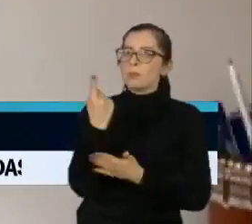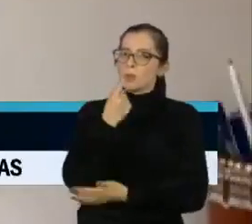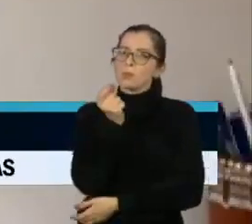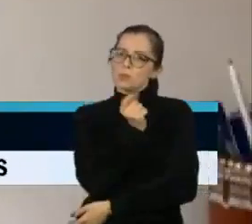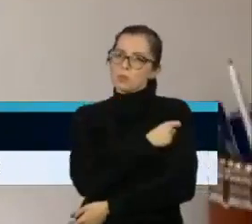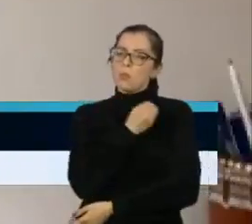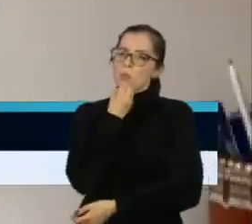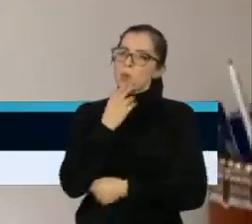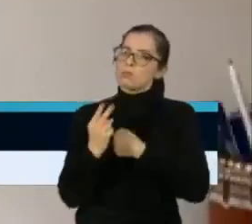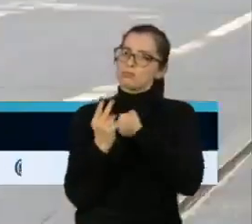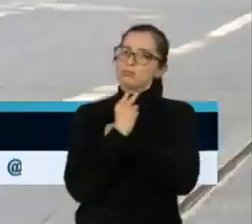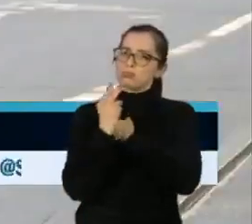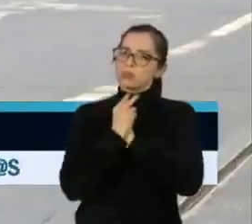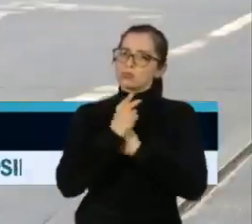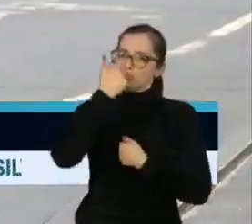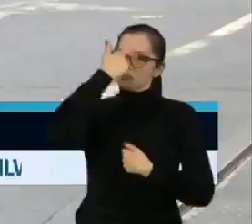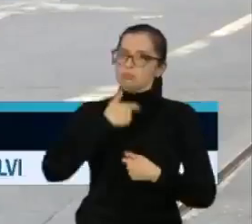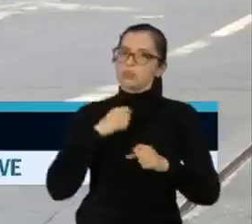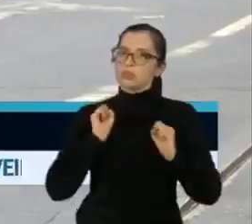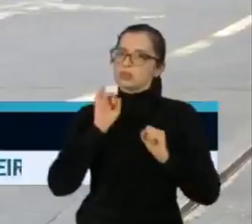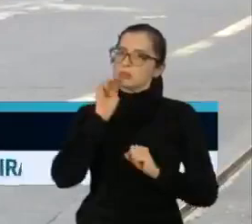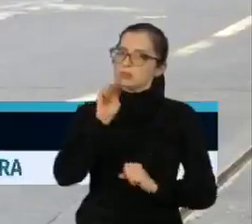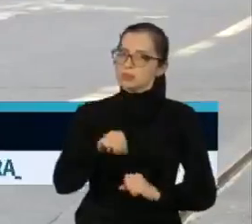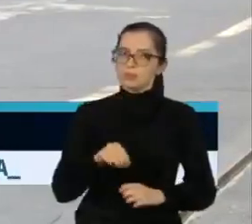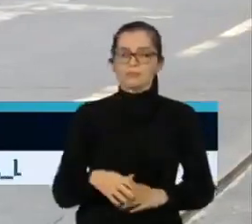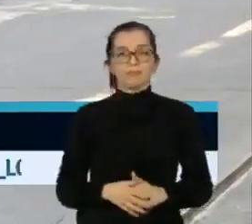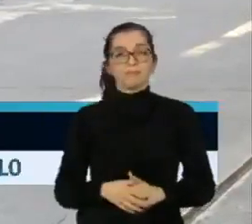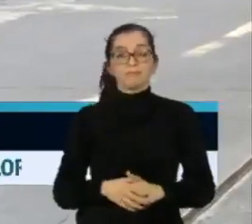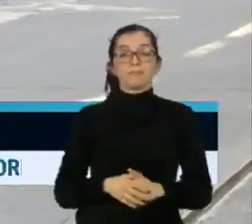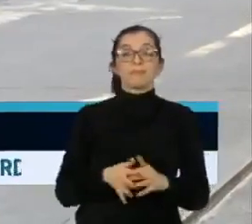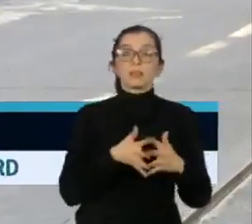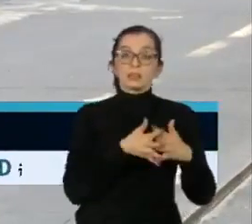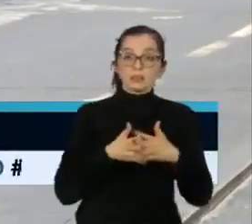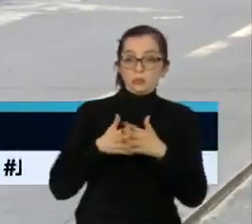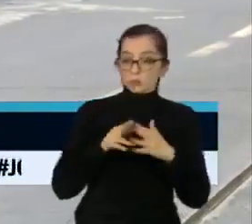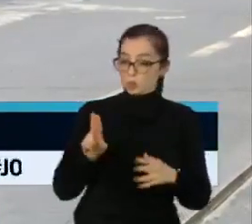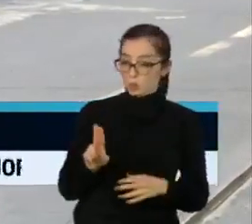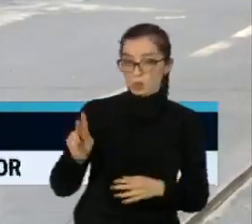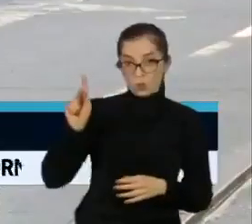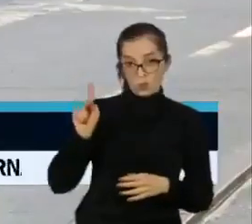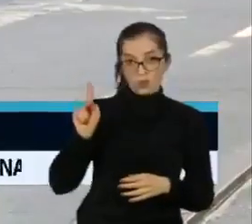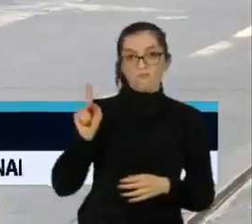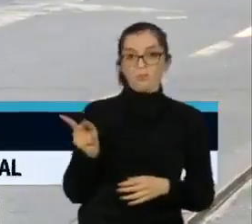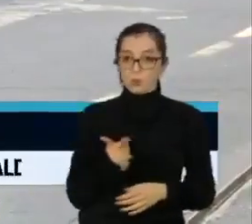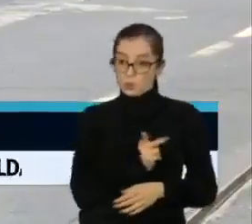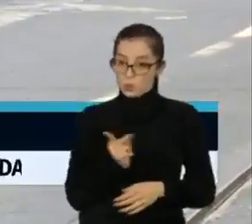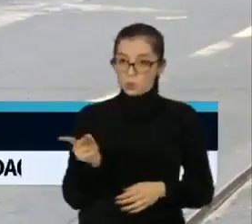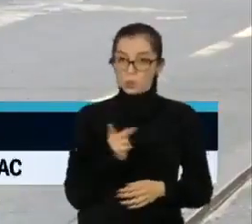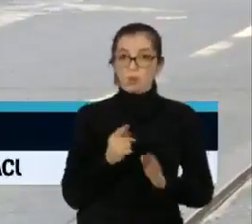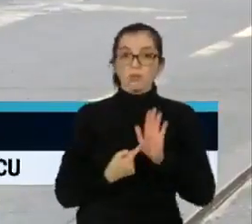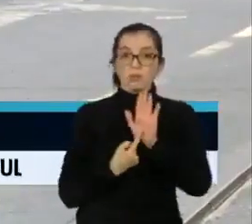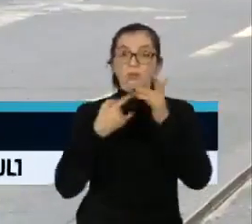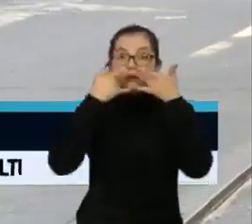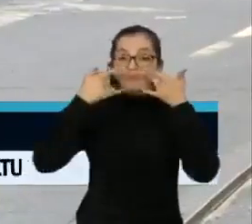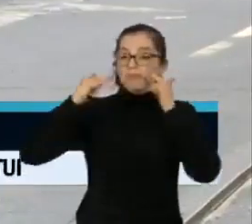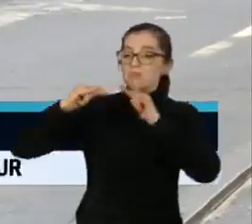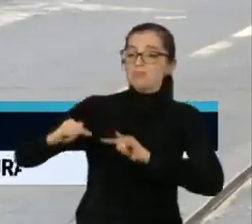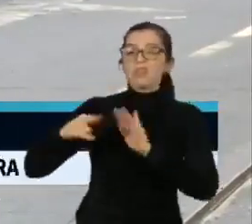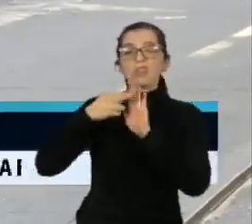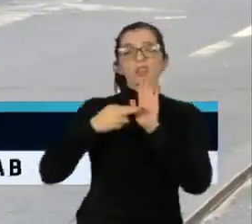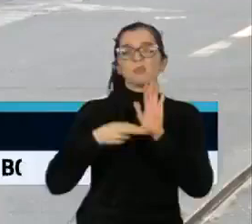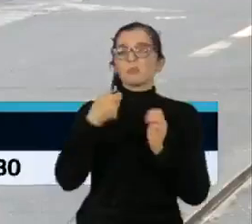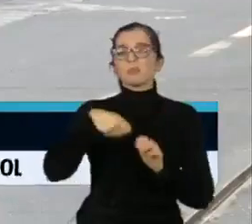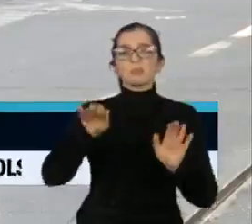de uma boa segurada aí nos sintomas assim como os Estados Unidos a Inglaterra está prestes a abrir mão de todas as medidas sanitárias